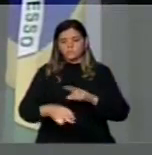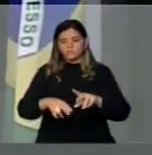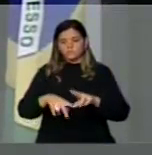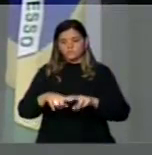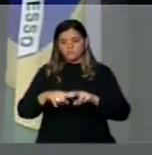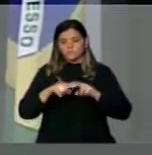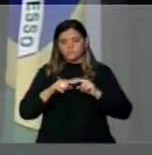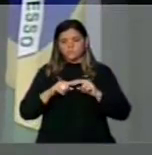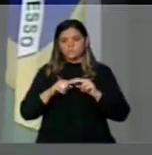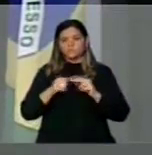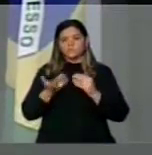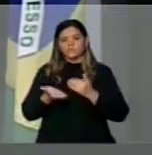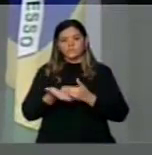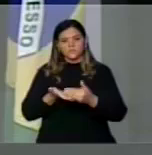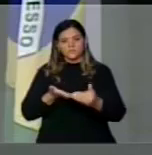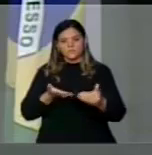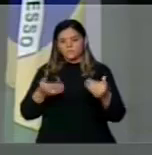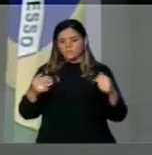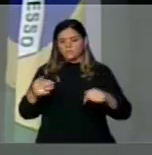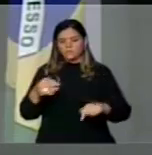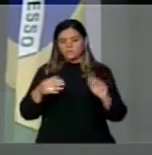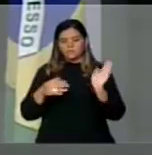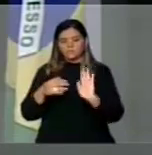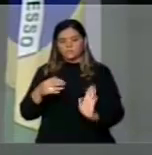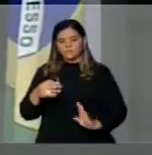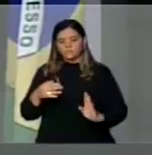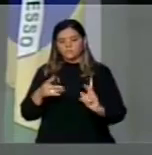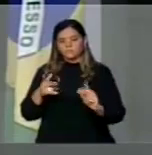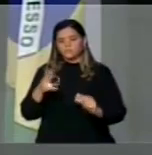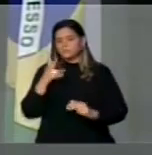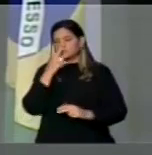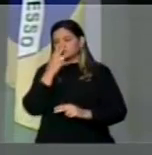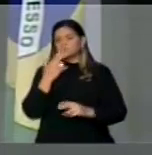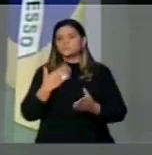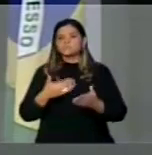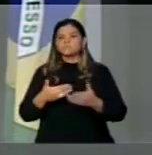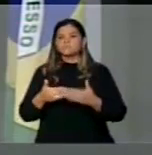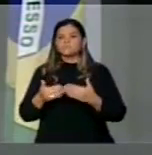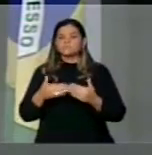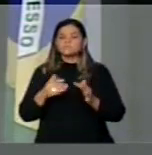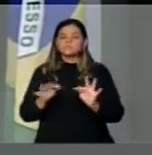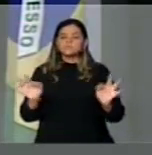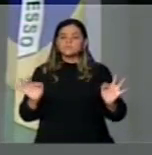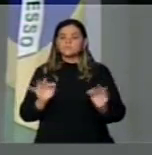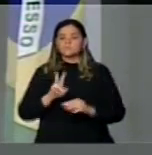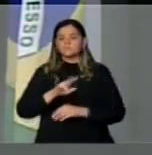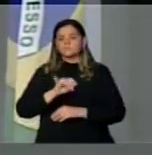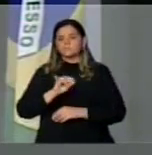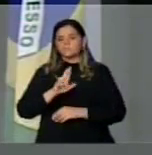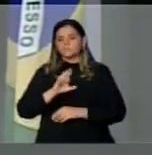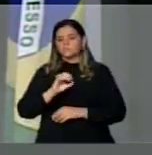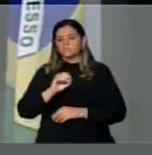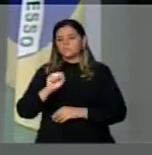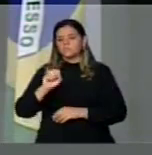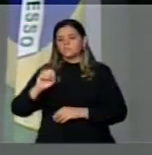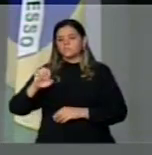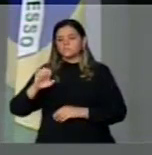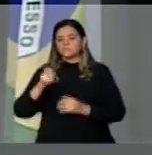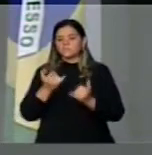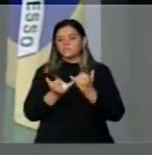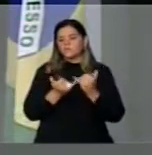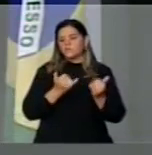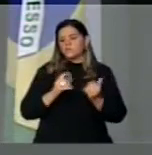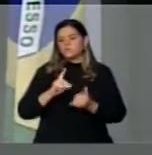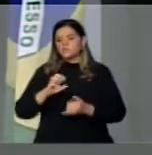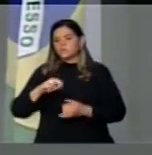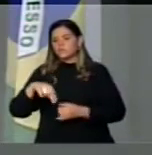negligenciada, como se mais uma virose, mais uma situação similar à dengue estivesse